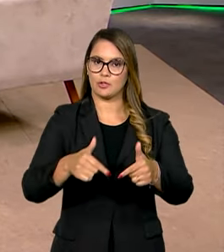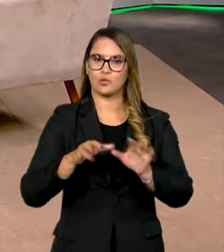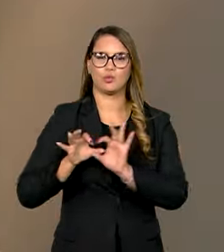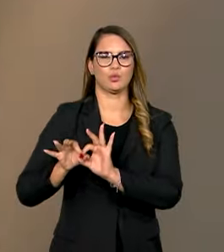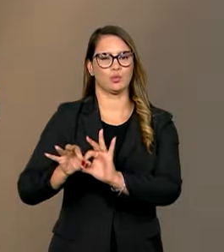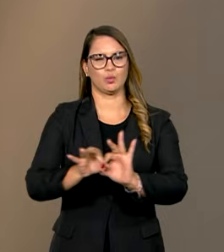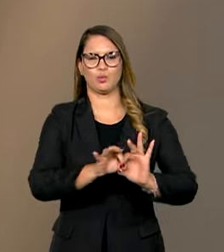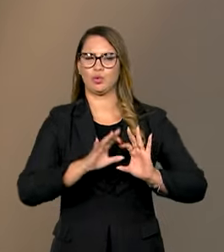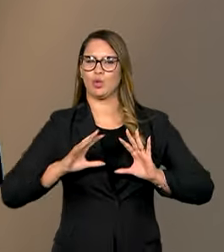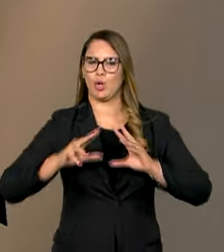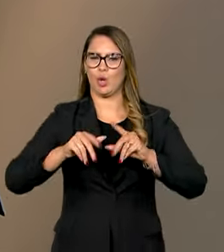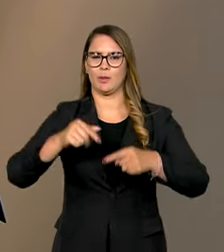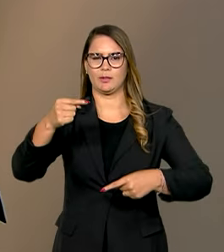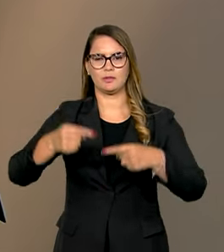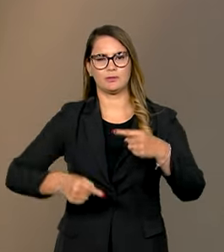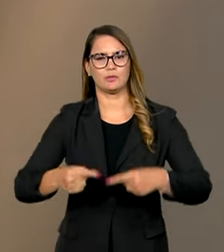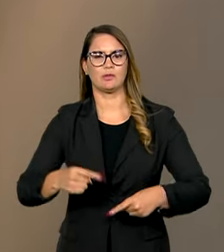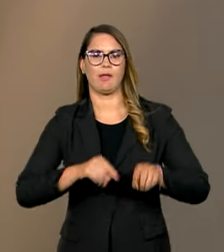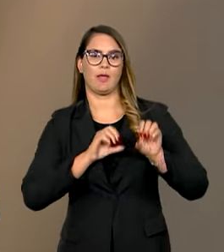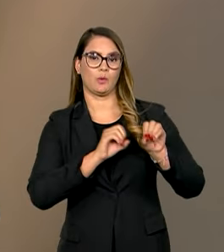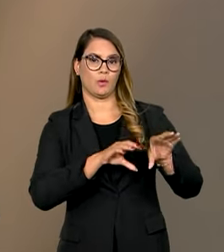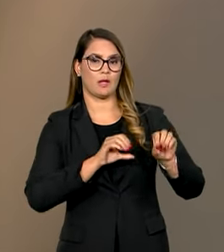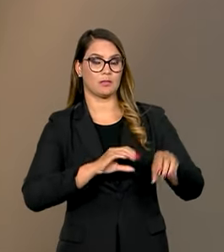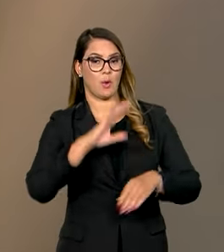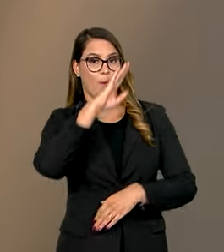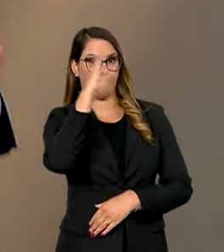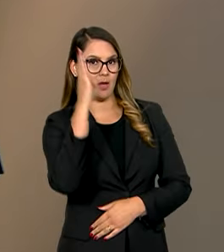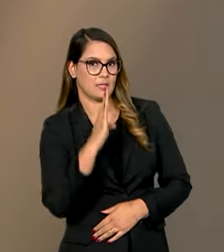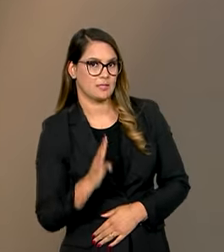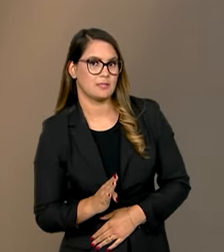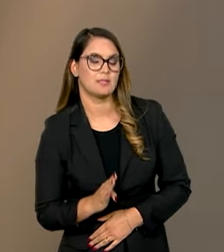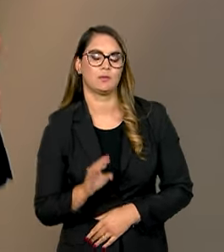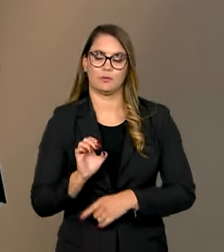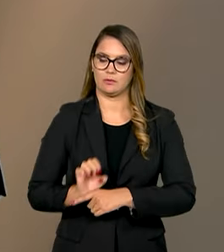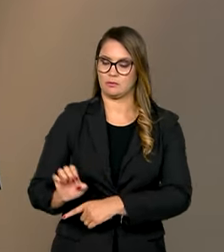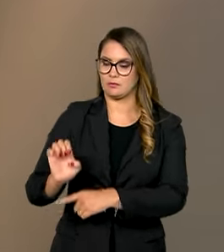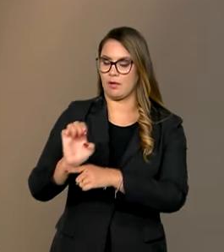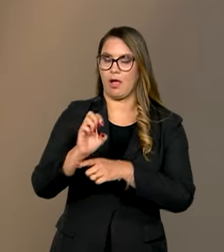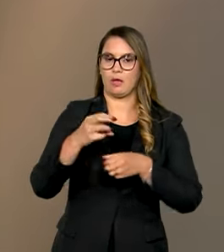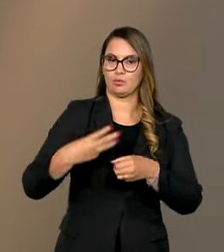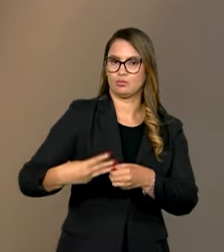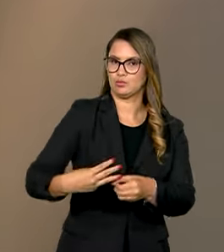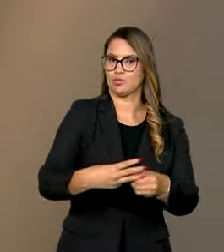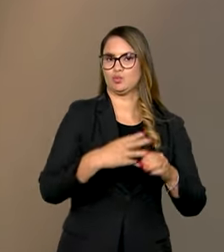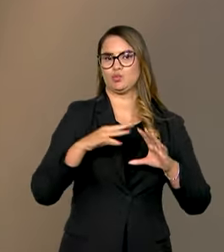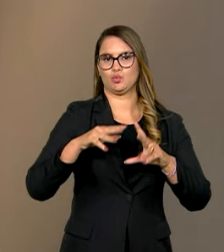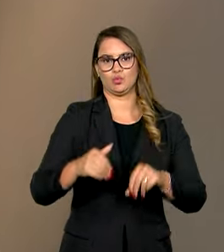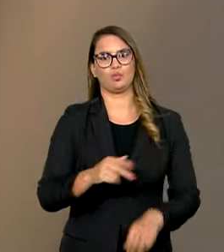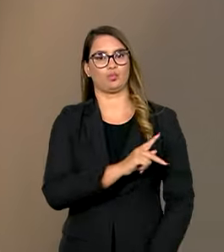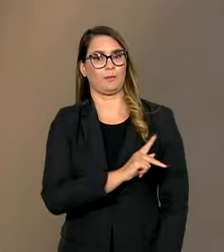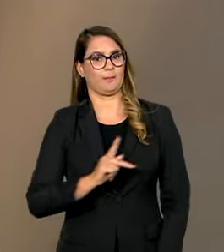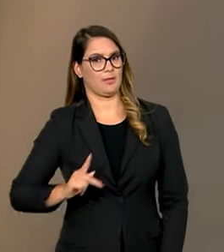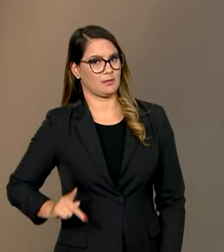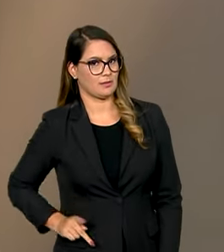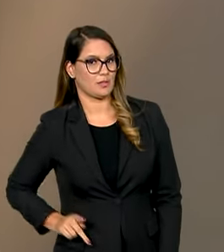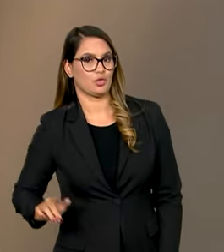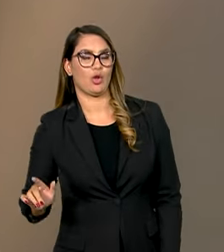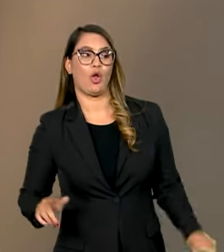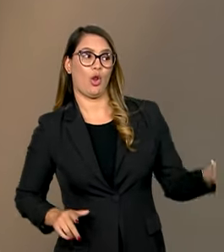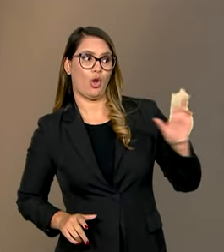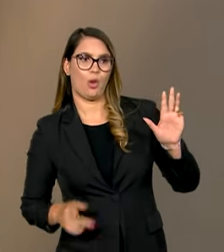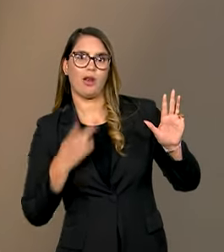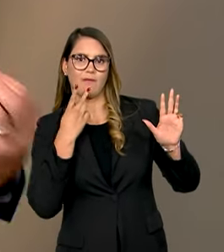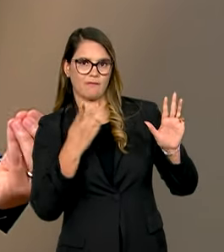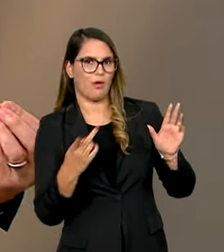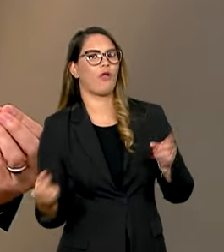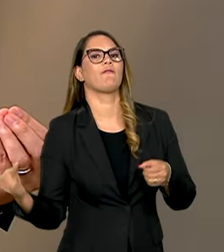todas as políticas habitacionais do Brasil, estados, municípios, Isso é o que o presidente tem empregado, o presidente Lula tem dito. Nós temos